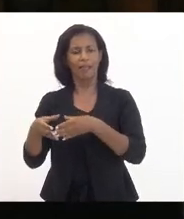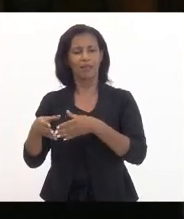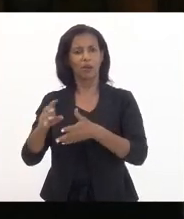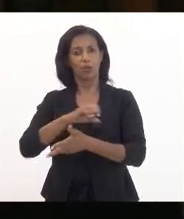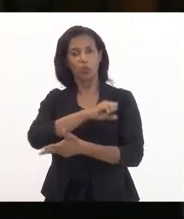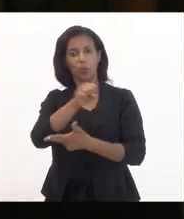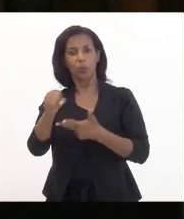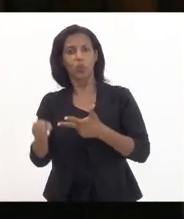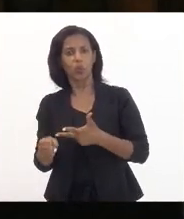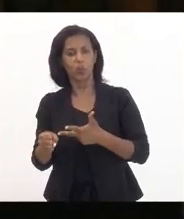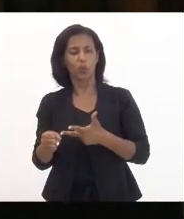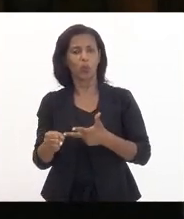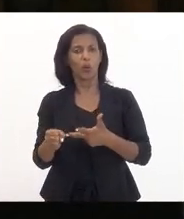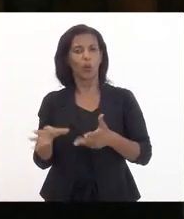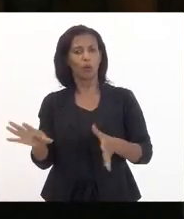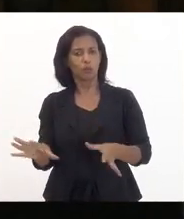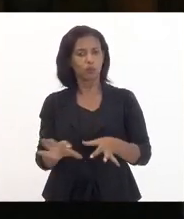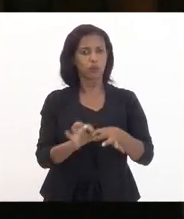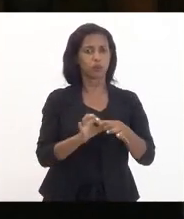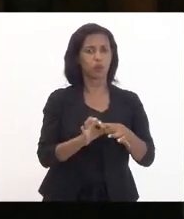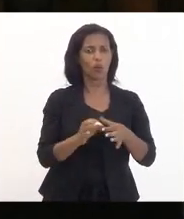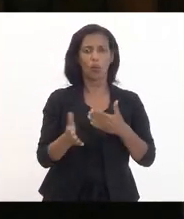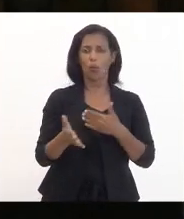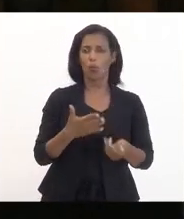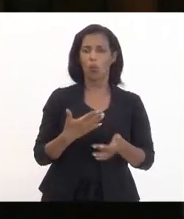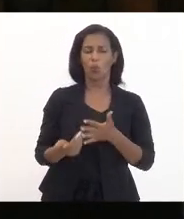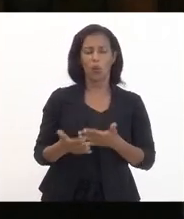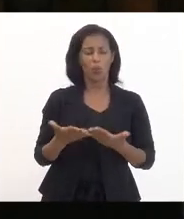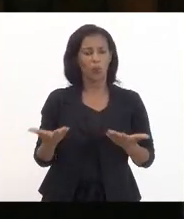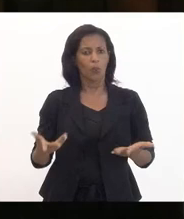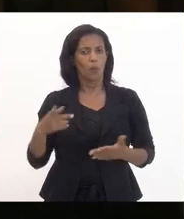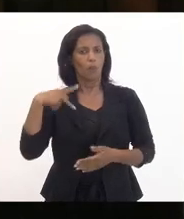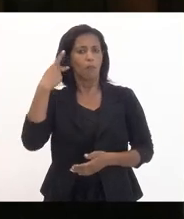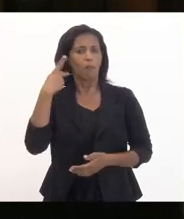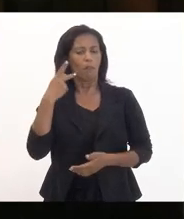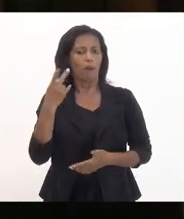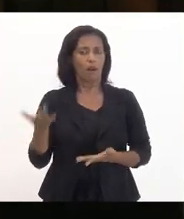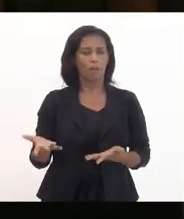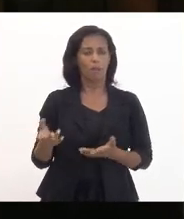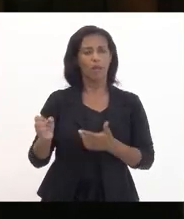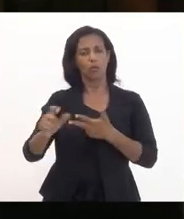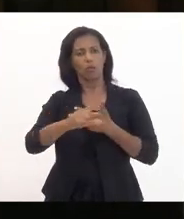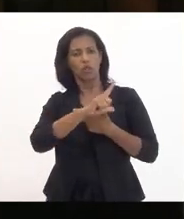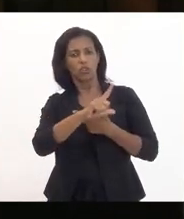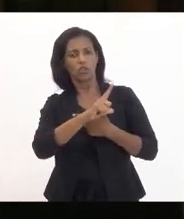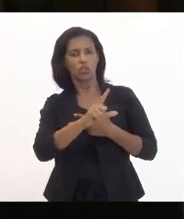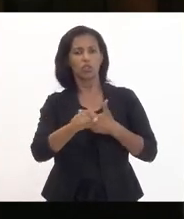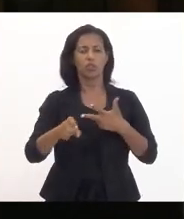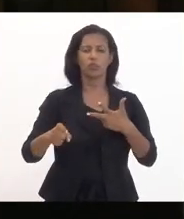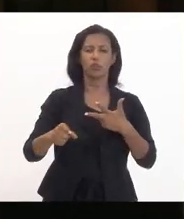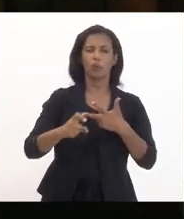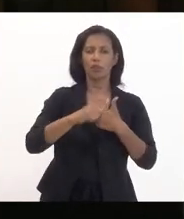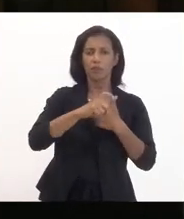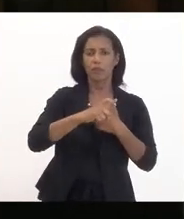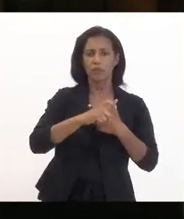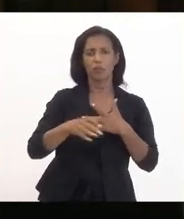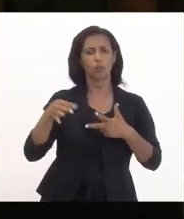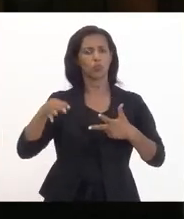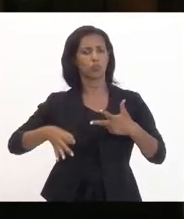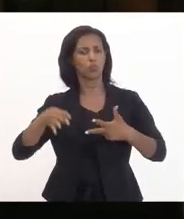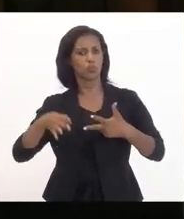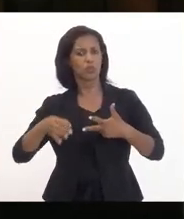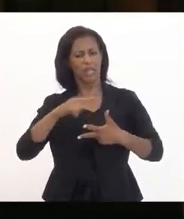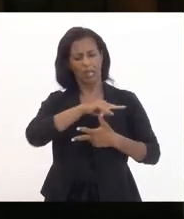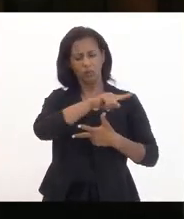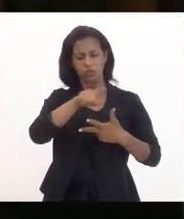poderes constituídos, quais sejam o Parlamento Fluminense, o Poder Legislativo, o Poder Executivo e também com o